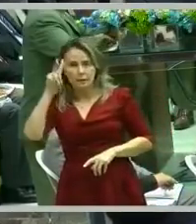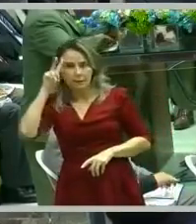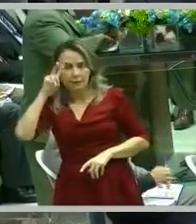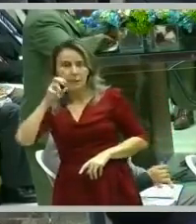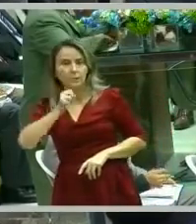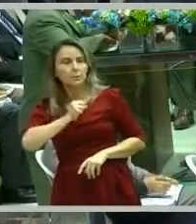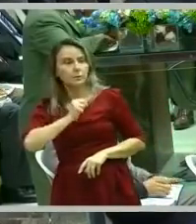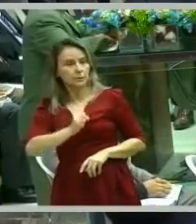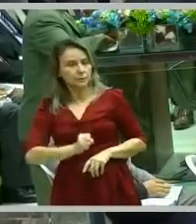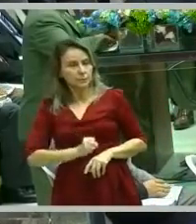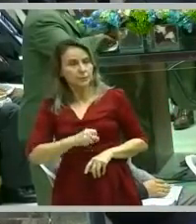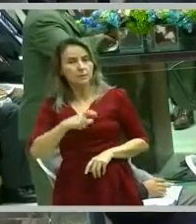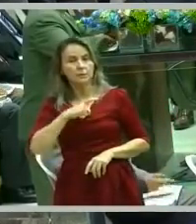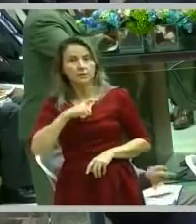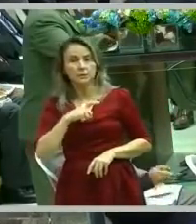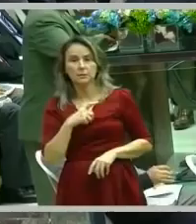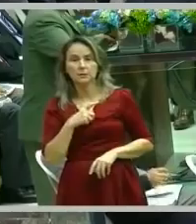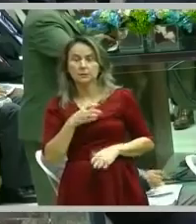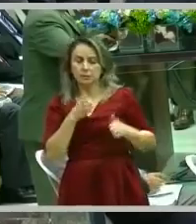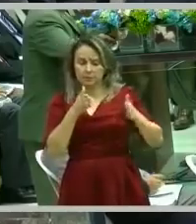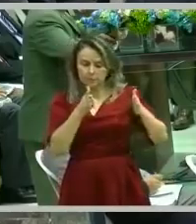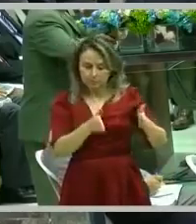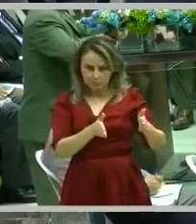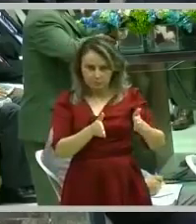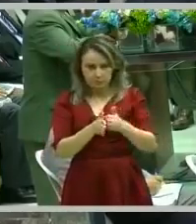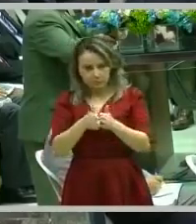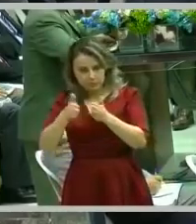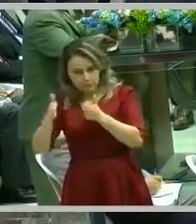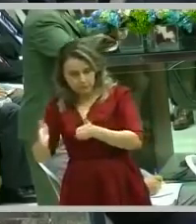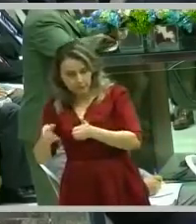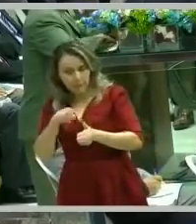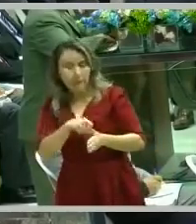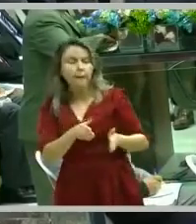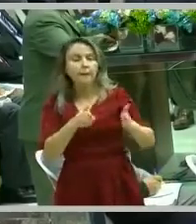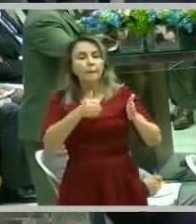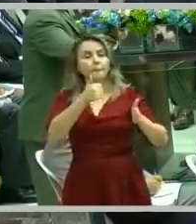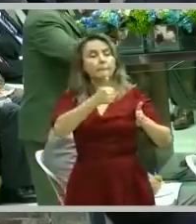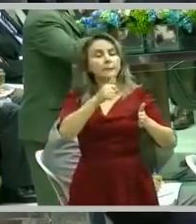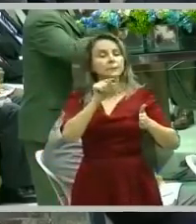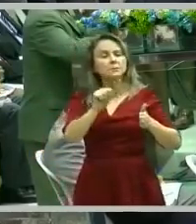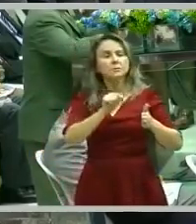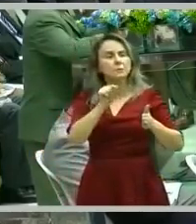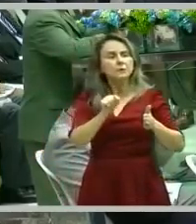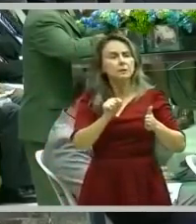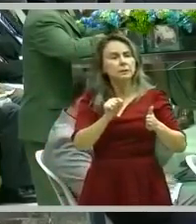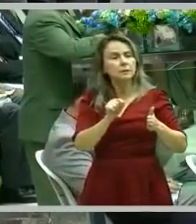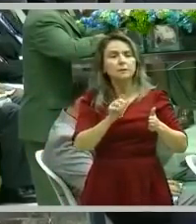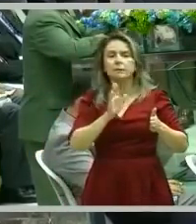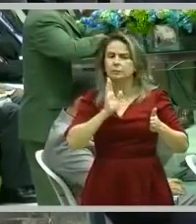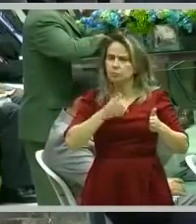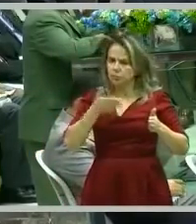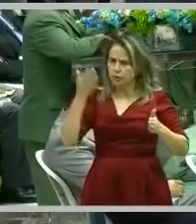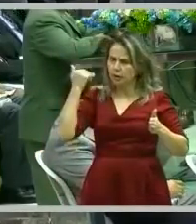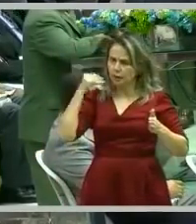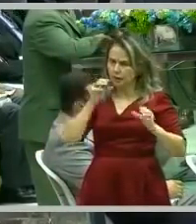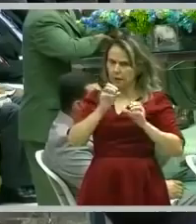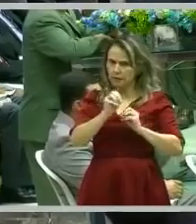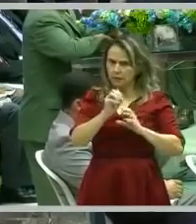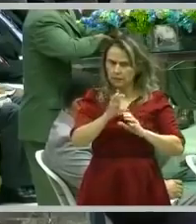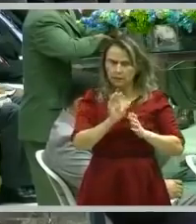tinham duas fases. A primeira fase era tomar o quê? Quem lembra? Nós pregamos aqui, ensinamos há dias atrás,